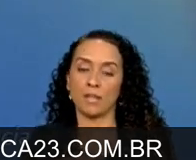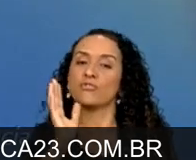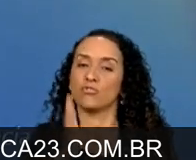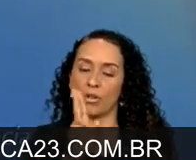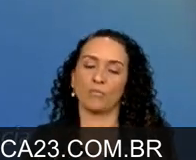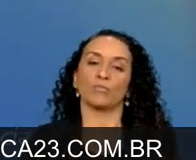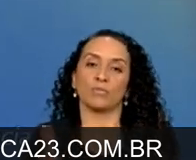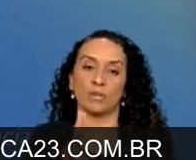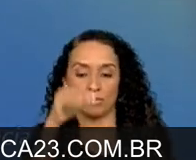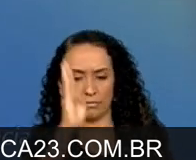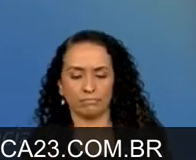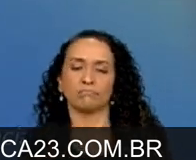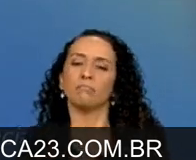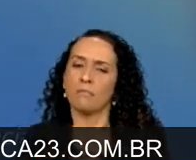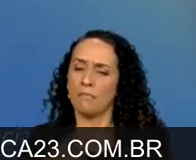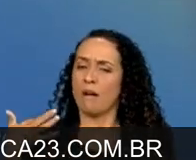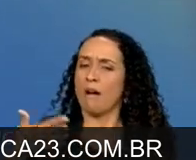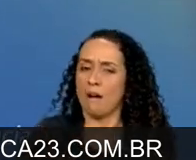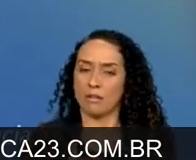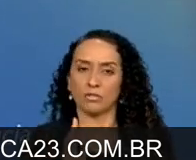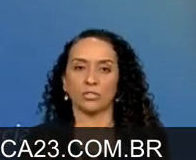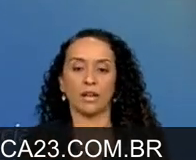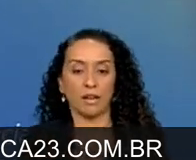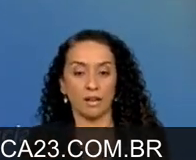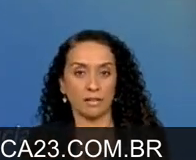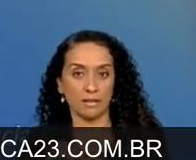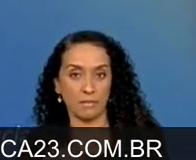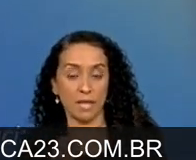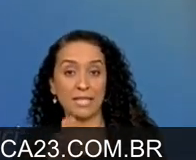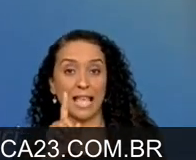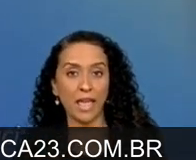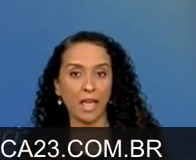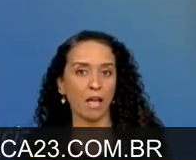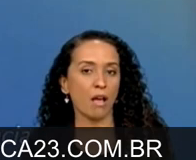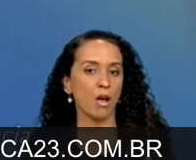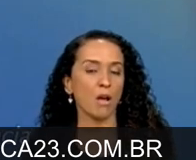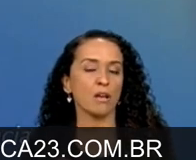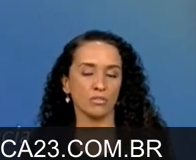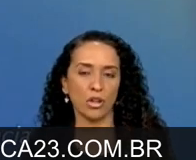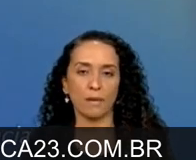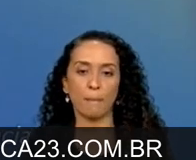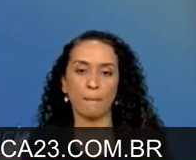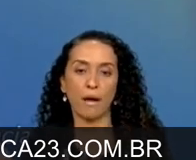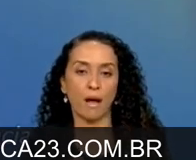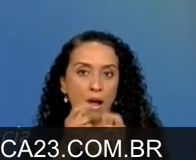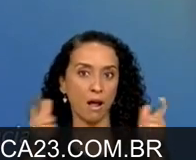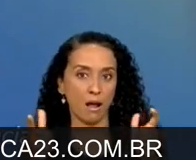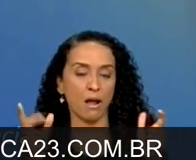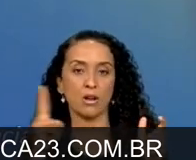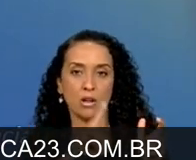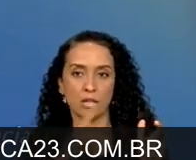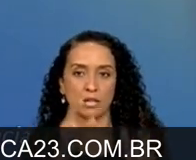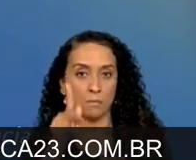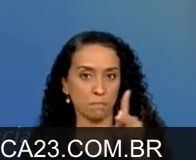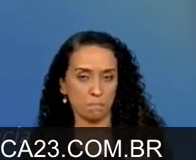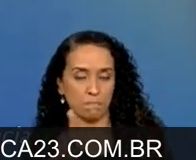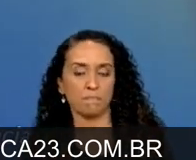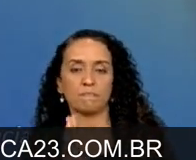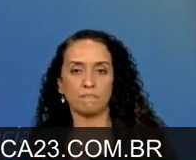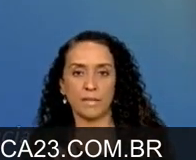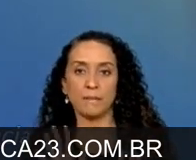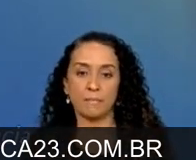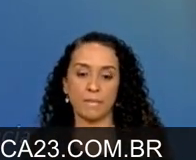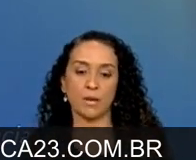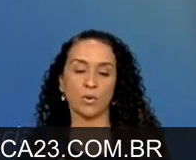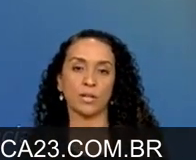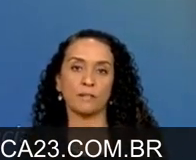é usado no Brasil há alguns anos, né? O SMS é uma ferramenta que já gera um alerta de emergência para a população,